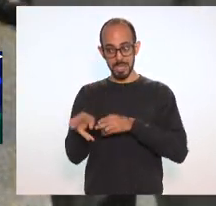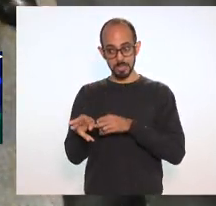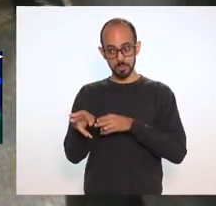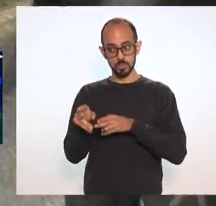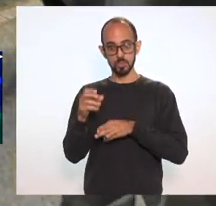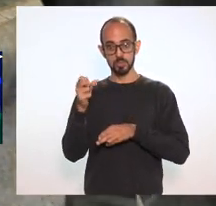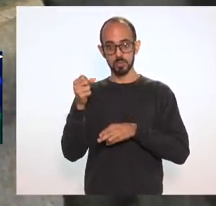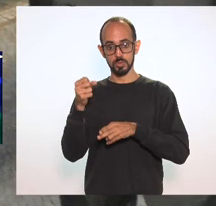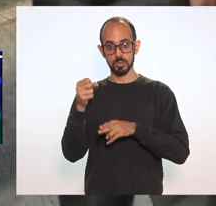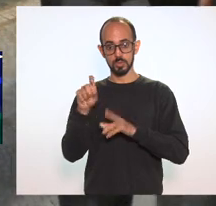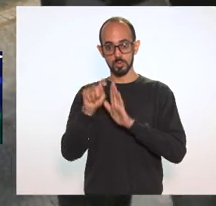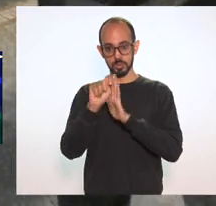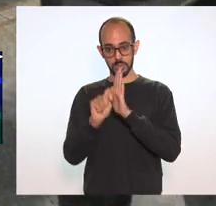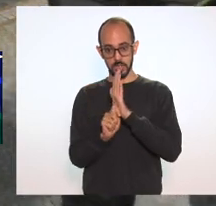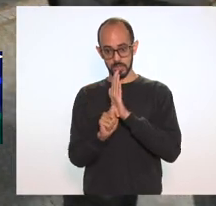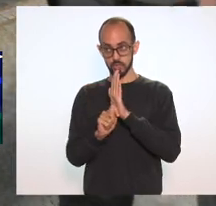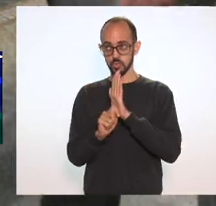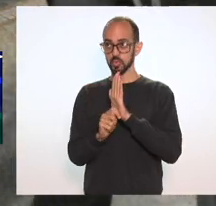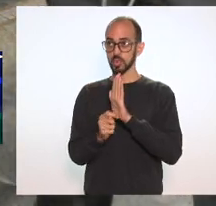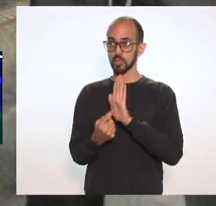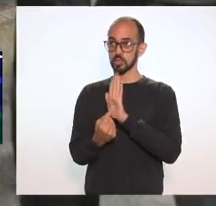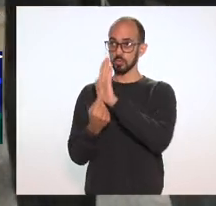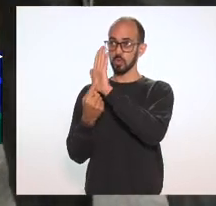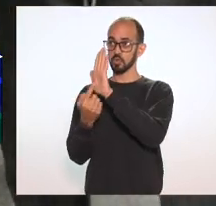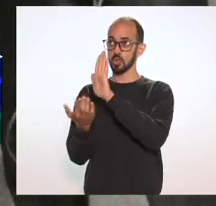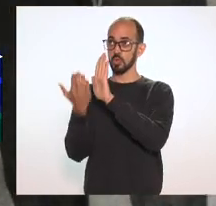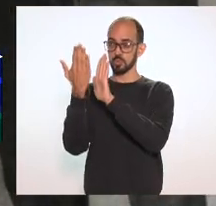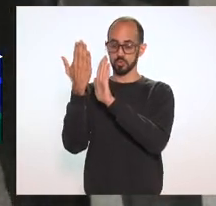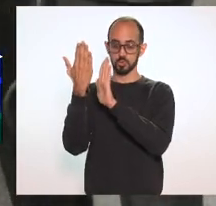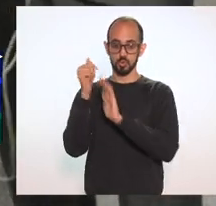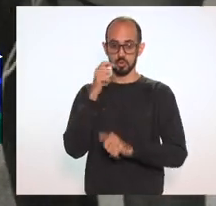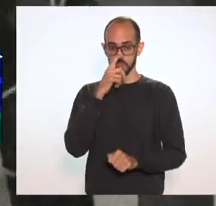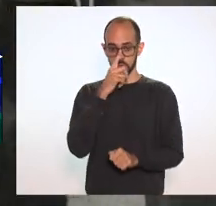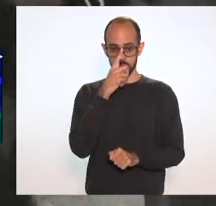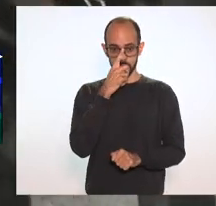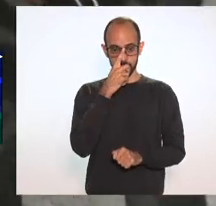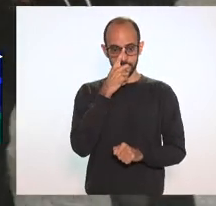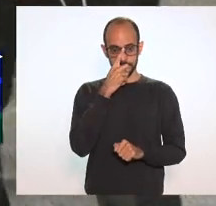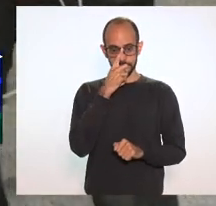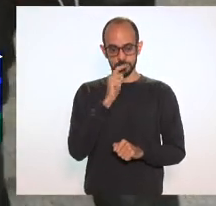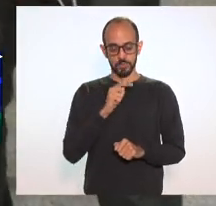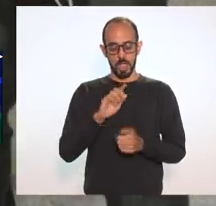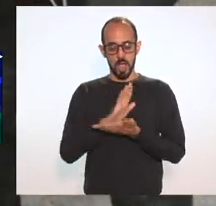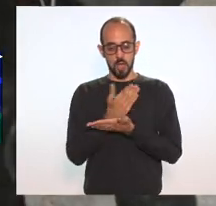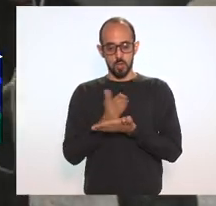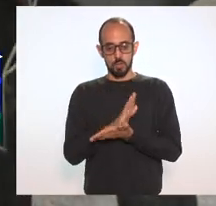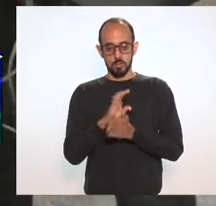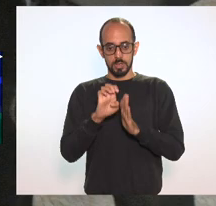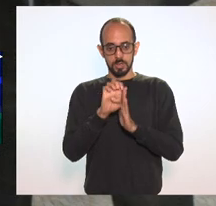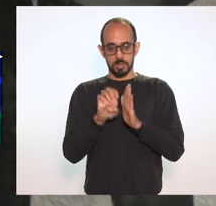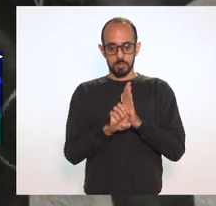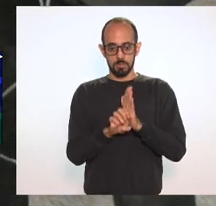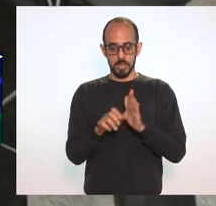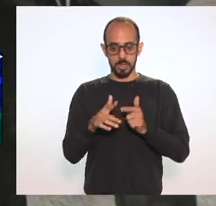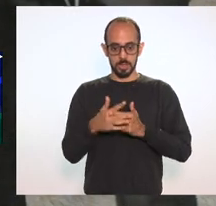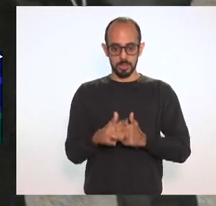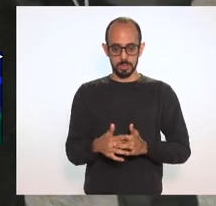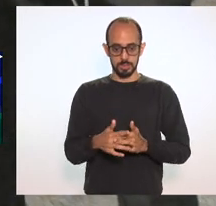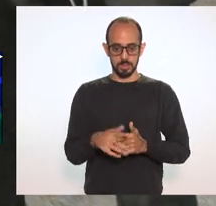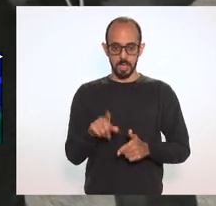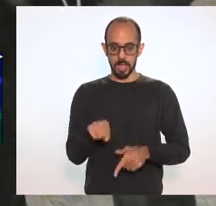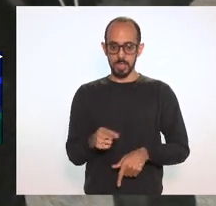artigo no texto que nós colocamos para você lência na discussão muitas emendas do deputado Bacelar elas de fato são